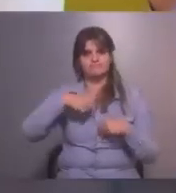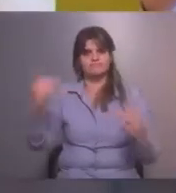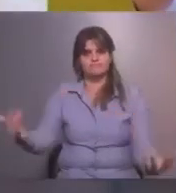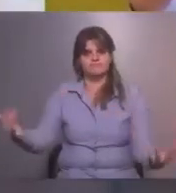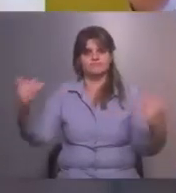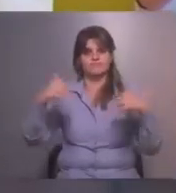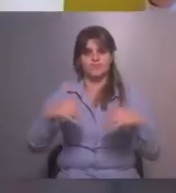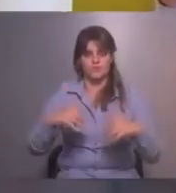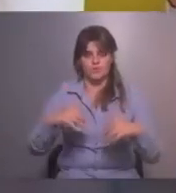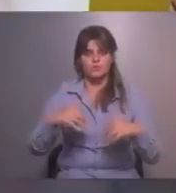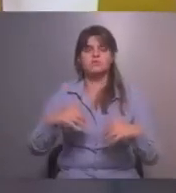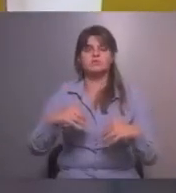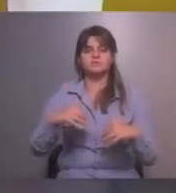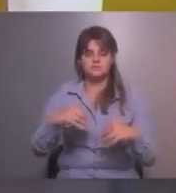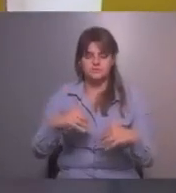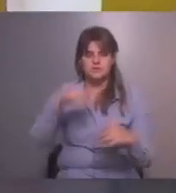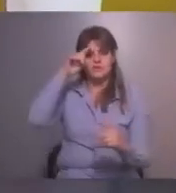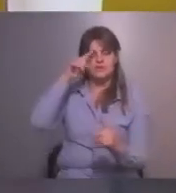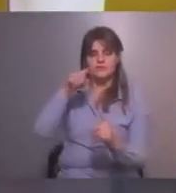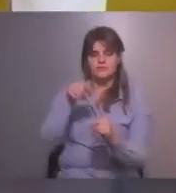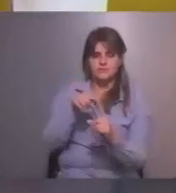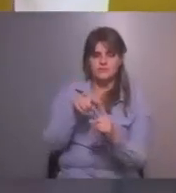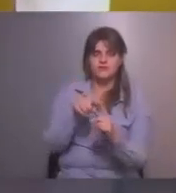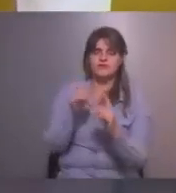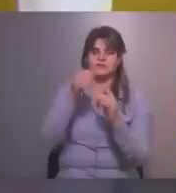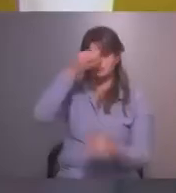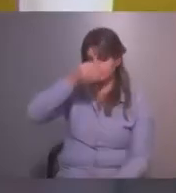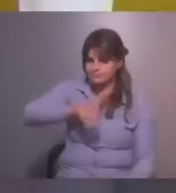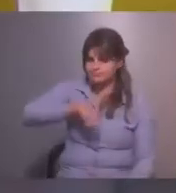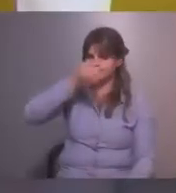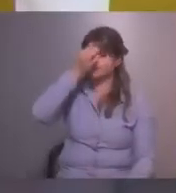presença, para vos servir nestes santos